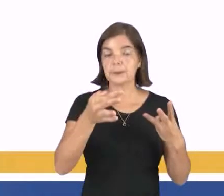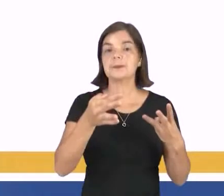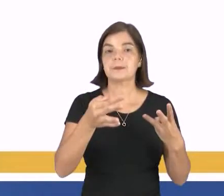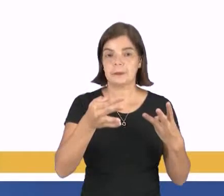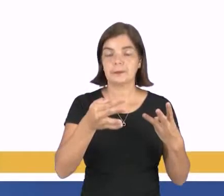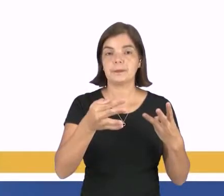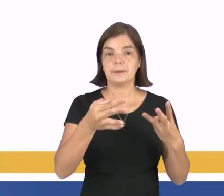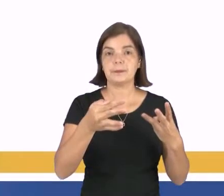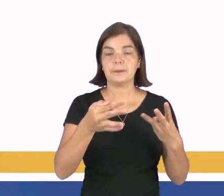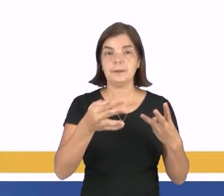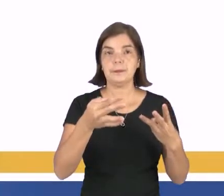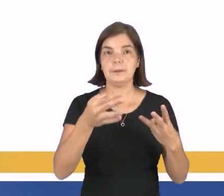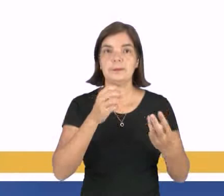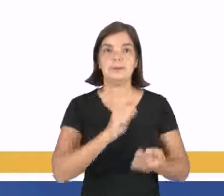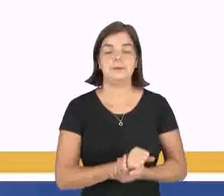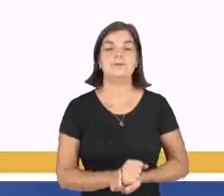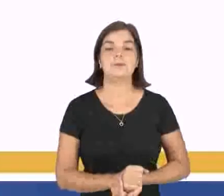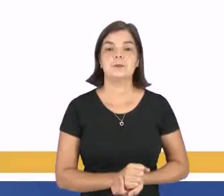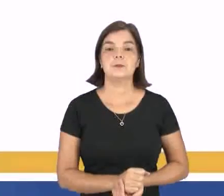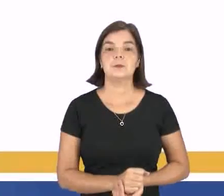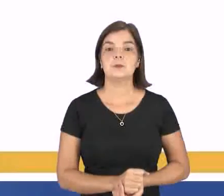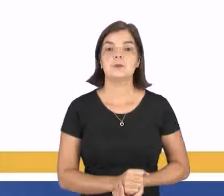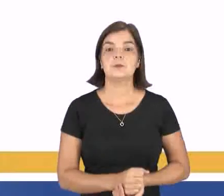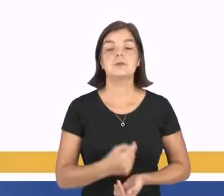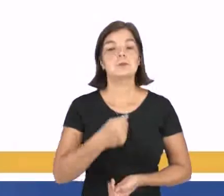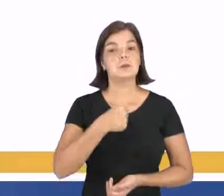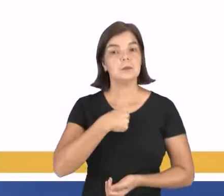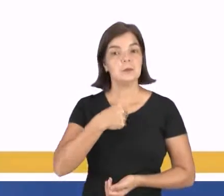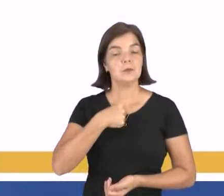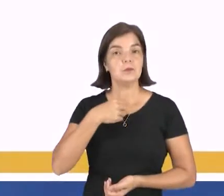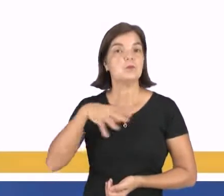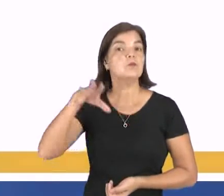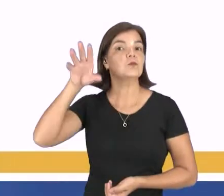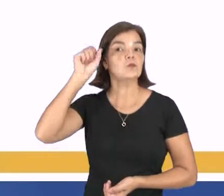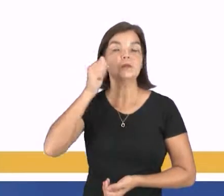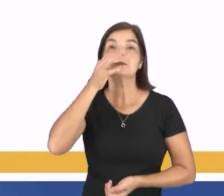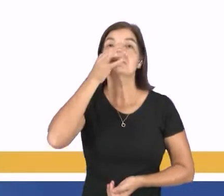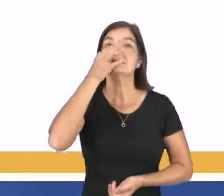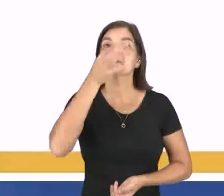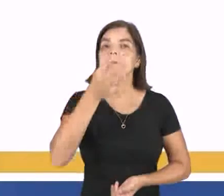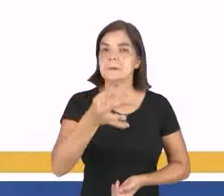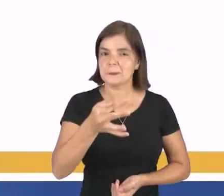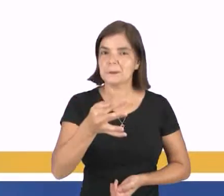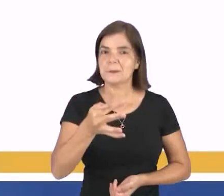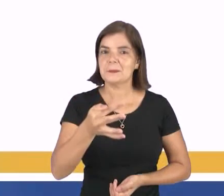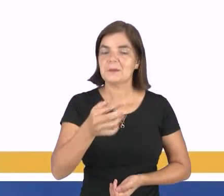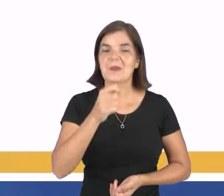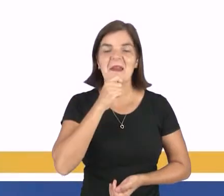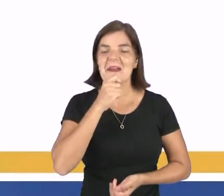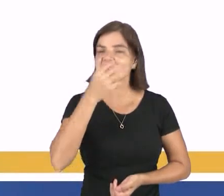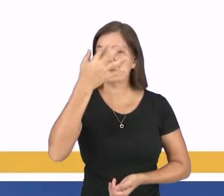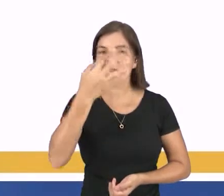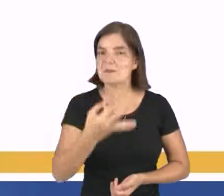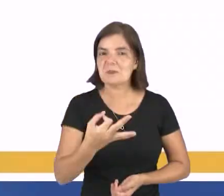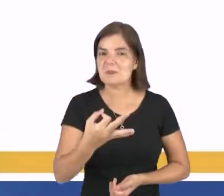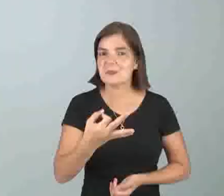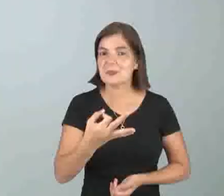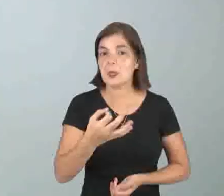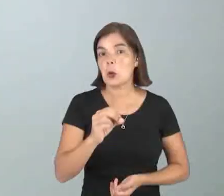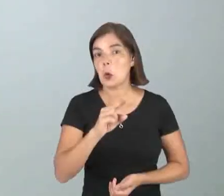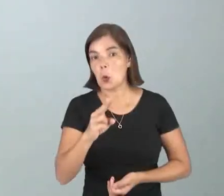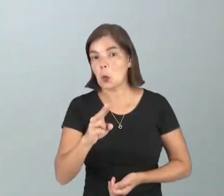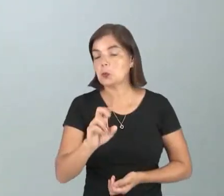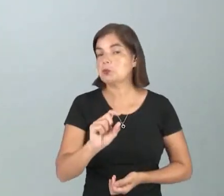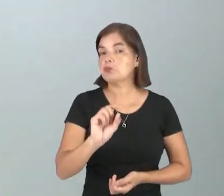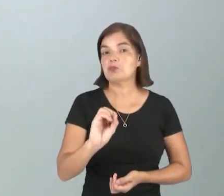o futuro do subjuntivo quando eu ouvir música é algo incerto que pode ou não acontecer no